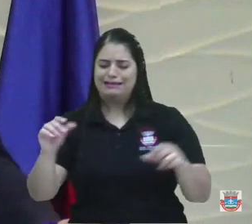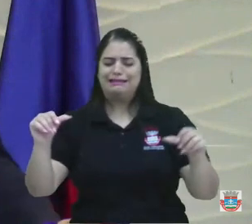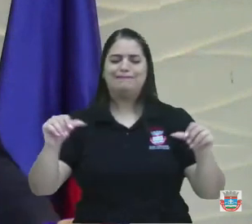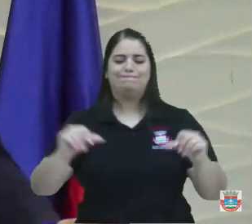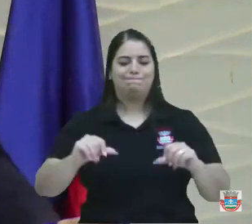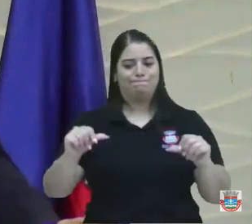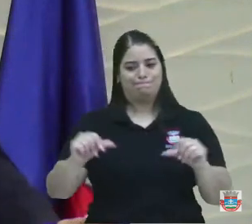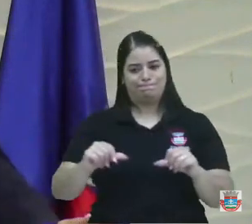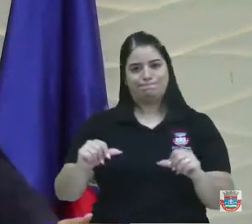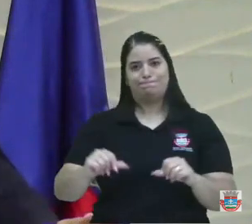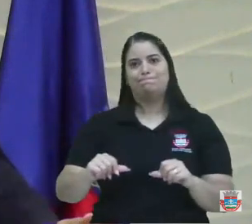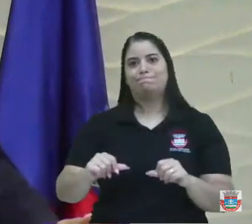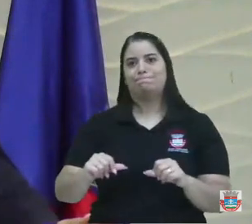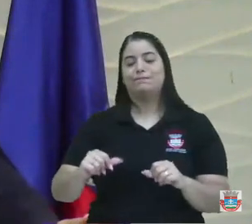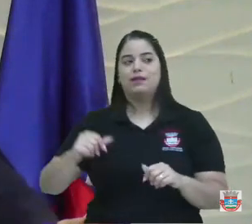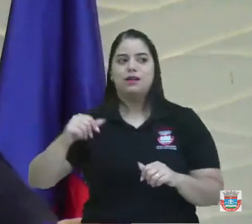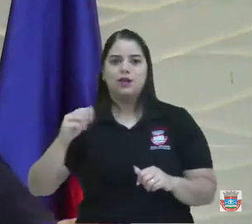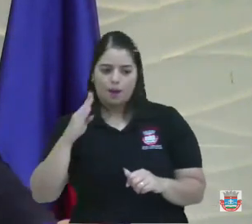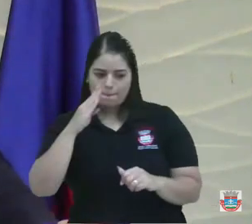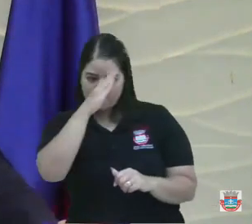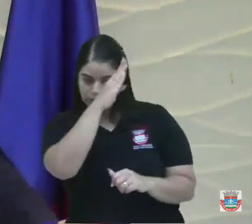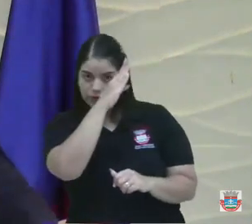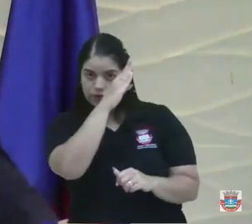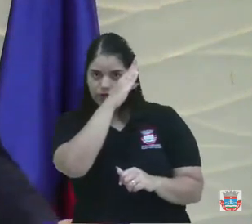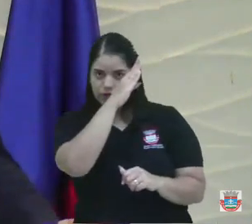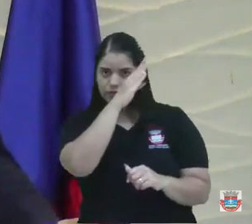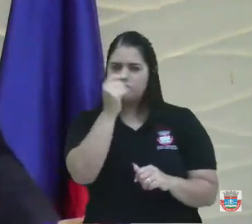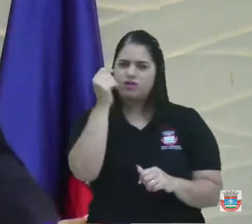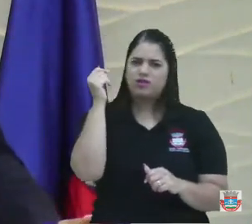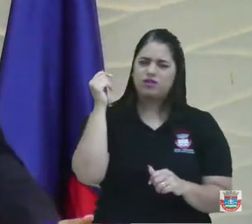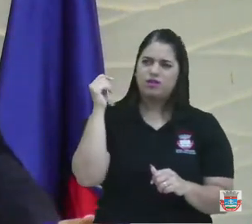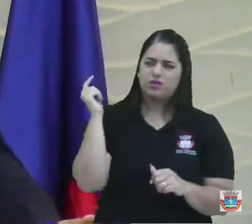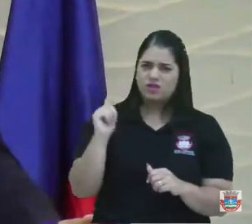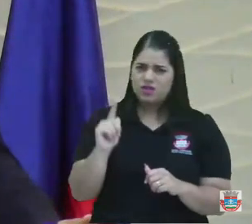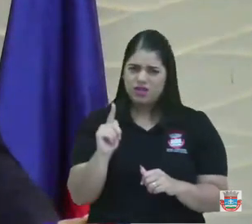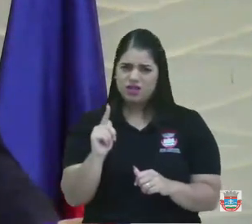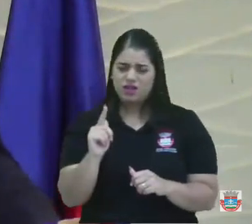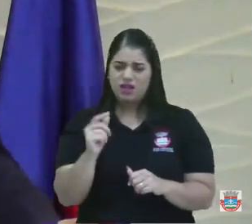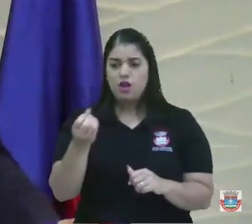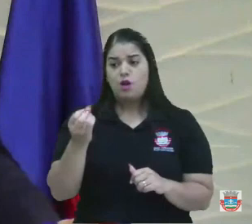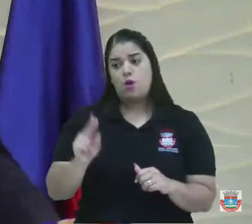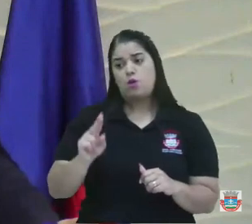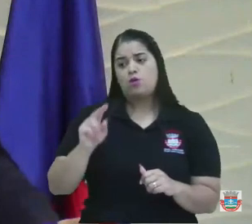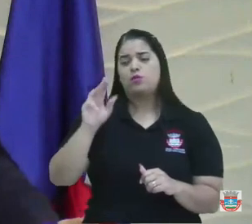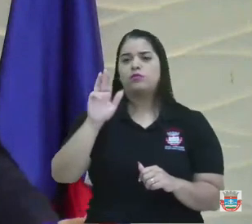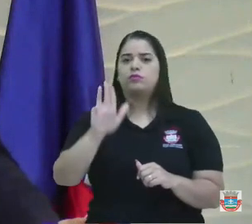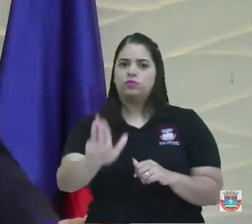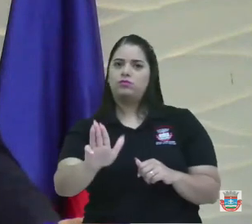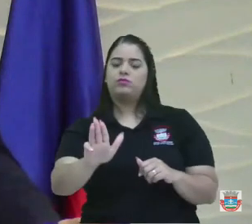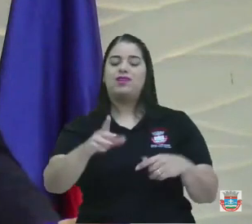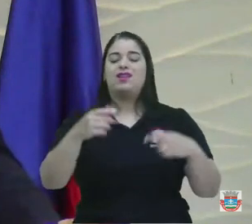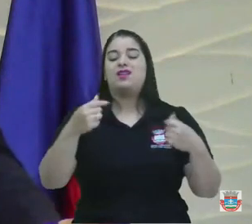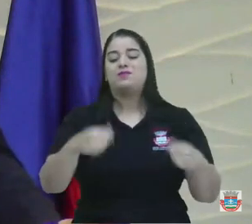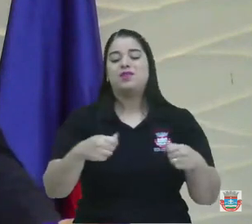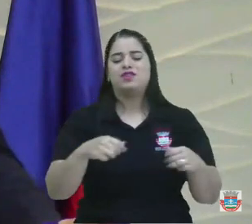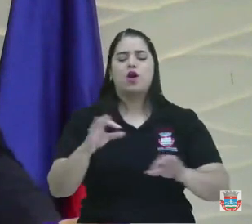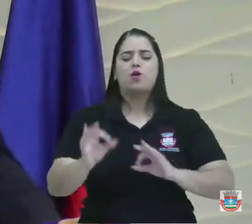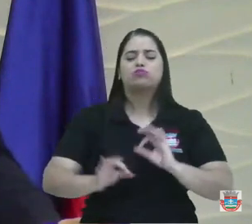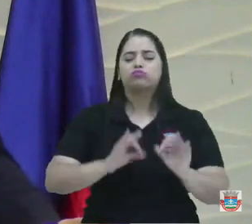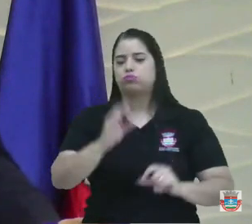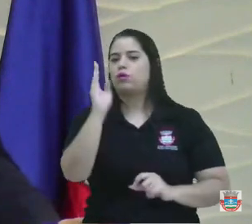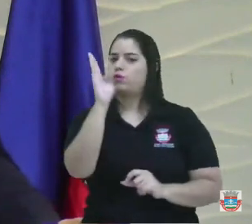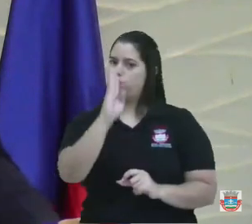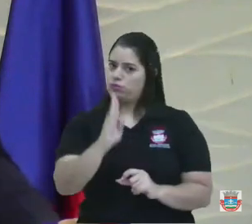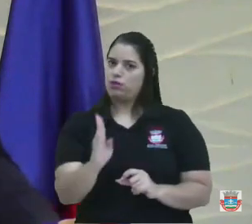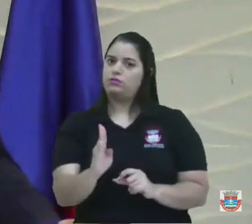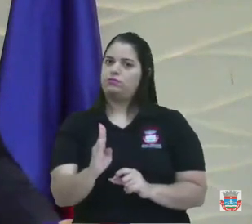que se Bolsonaro for reeleito ou se Lula for, né, colocado de volta a Brasília para governar esse país, também não